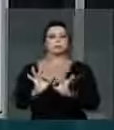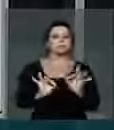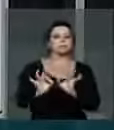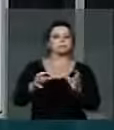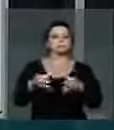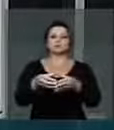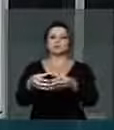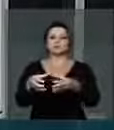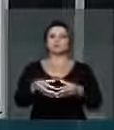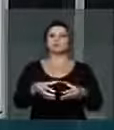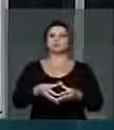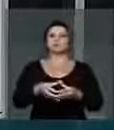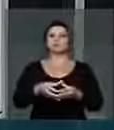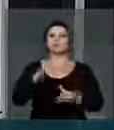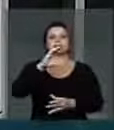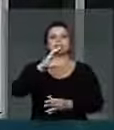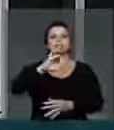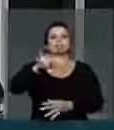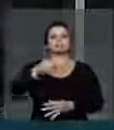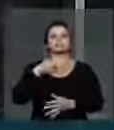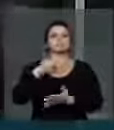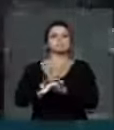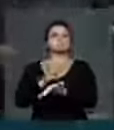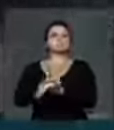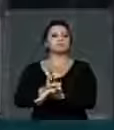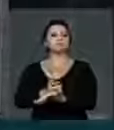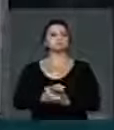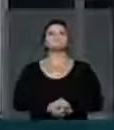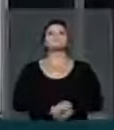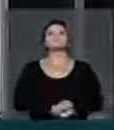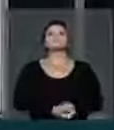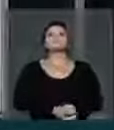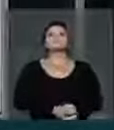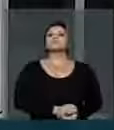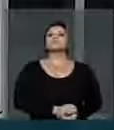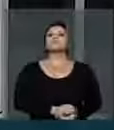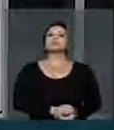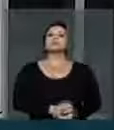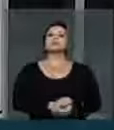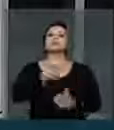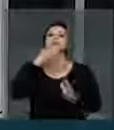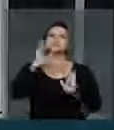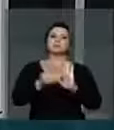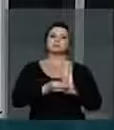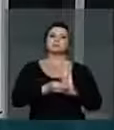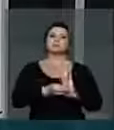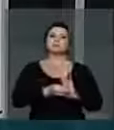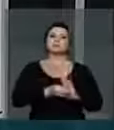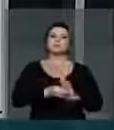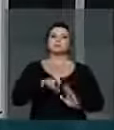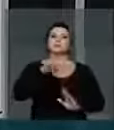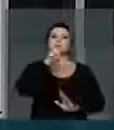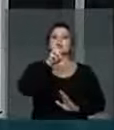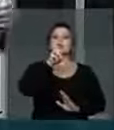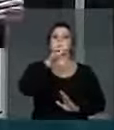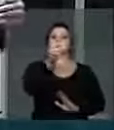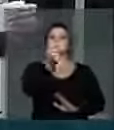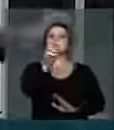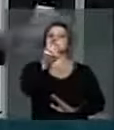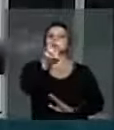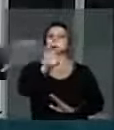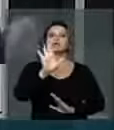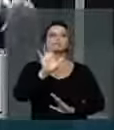comissão, na CCJ mesmo, e essa é a emenda 565, é uma emenda